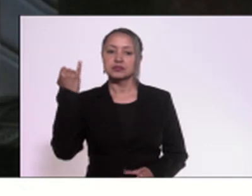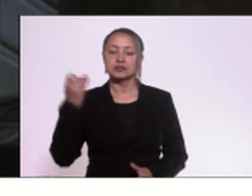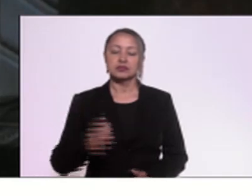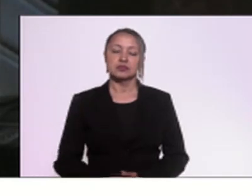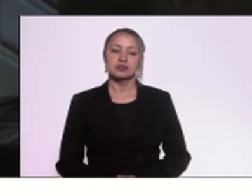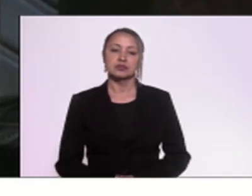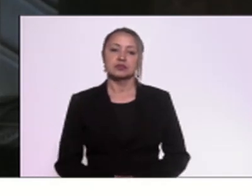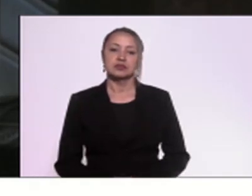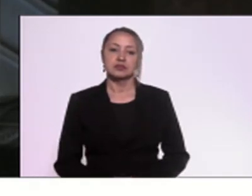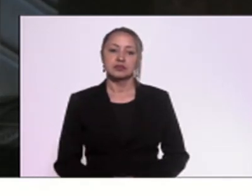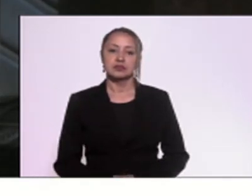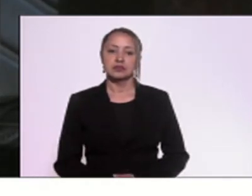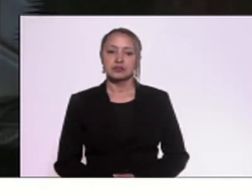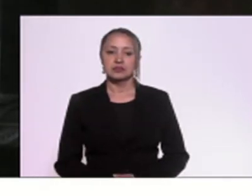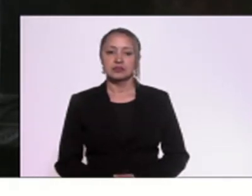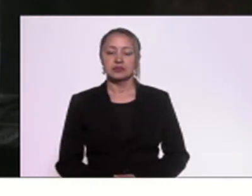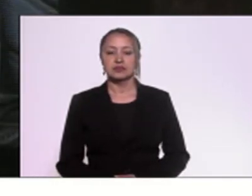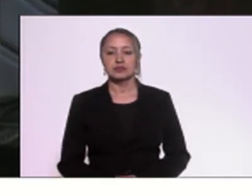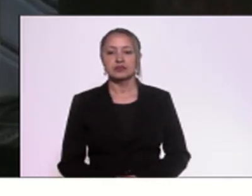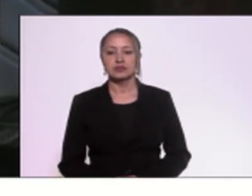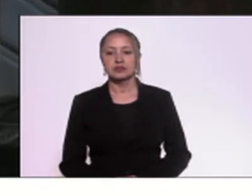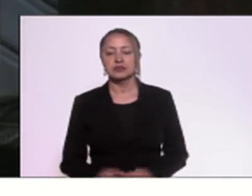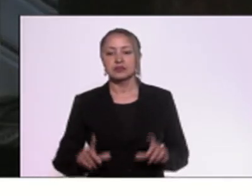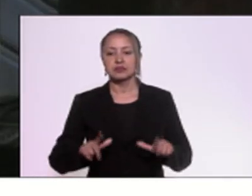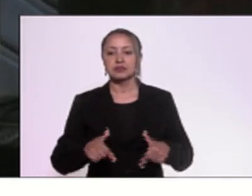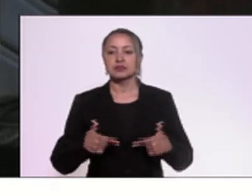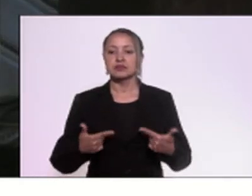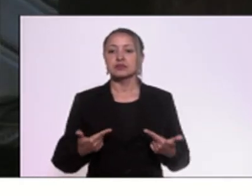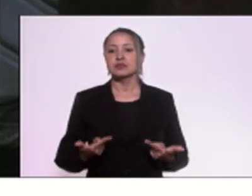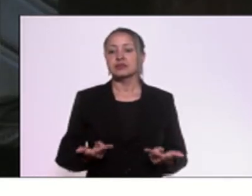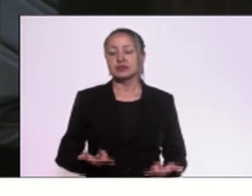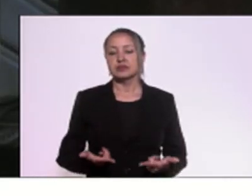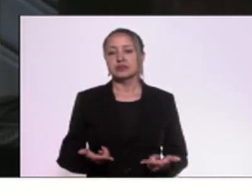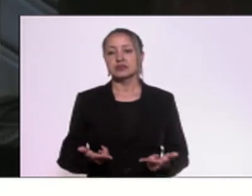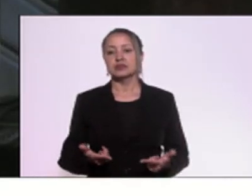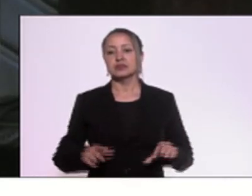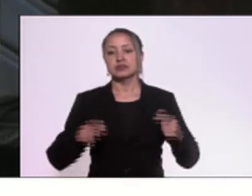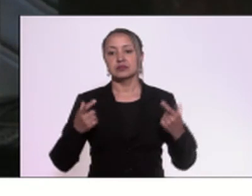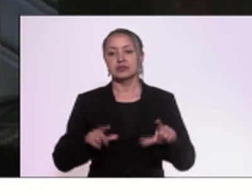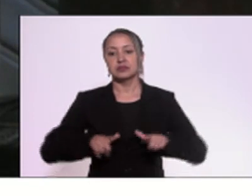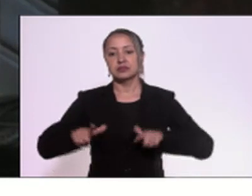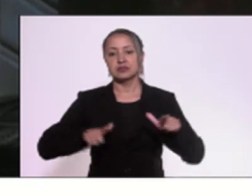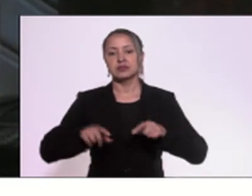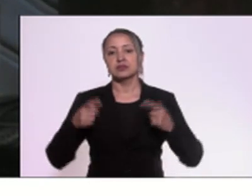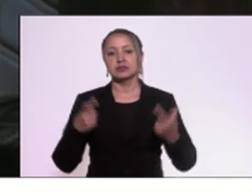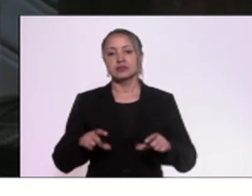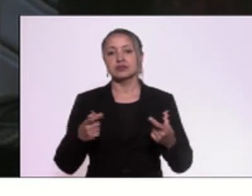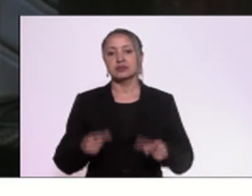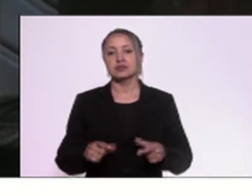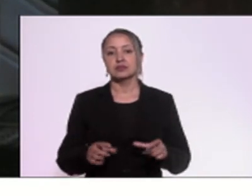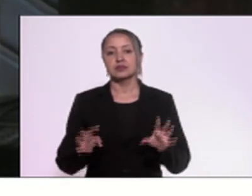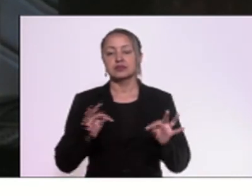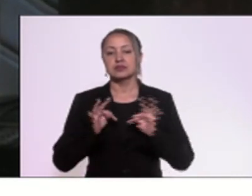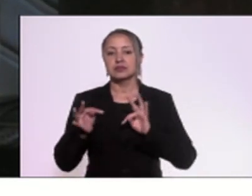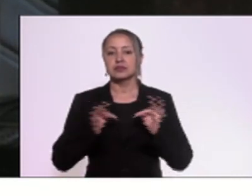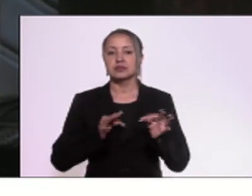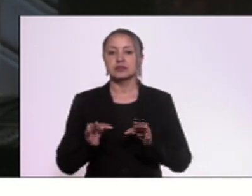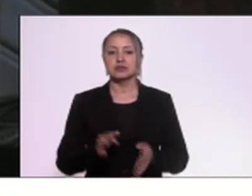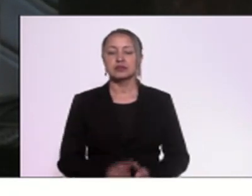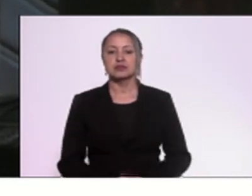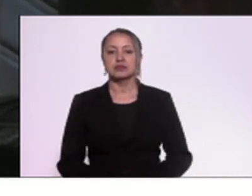proposta de emenda constitucional tramitando no Congresso Nacional, Max, que acaba com os fundos. E se acabar com o fundo